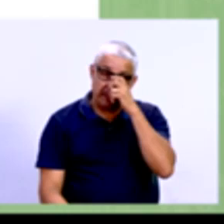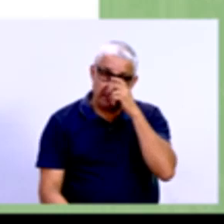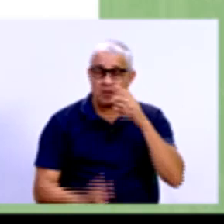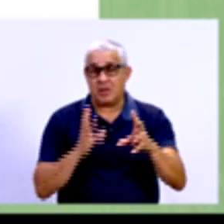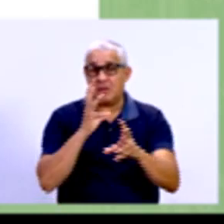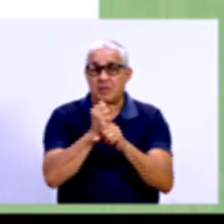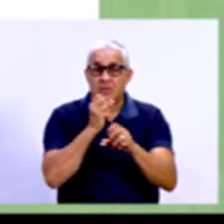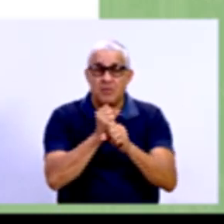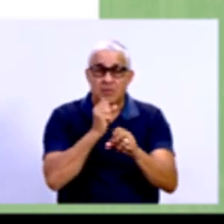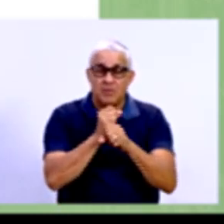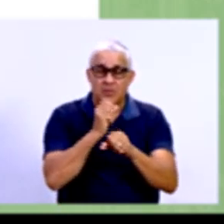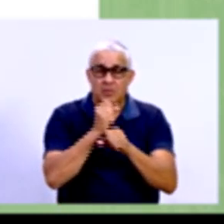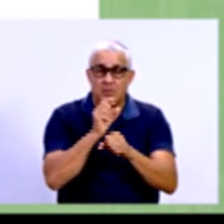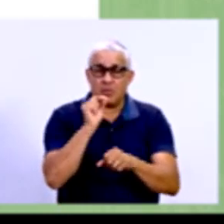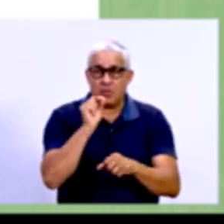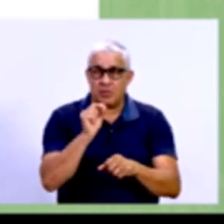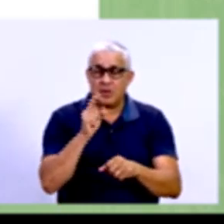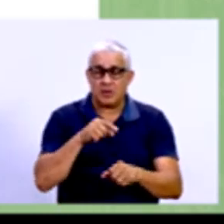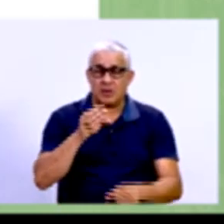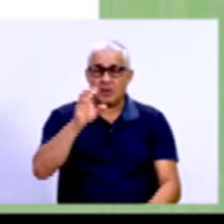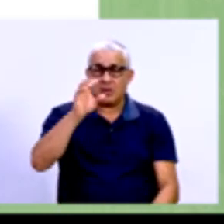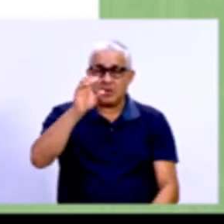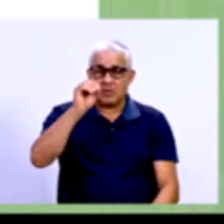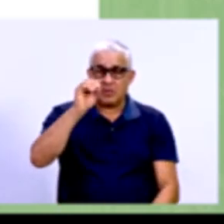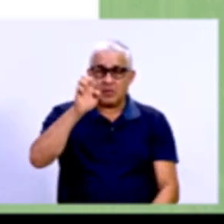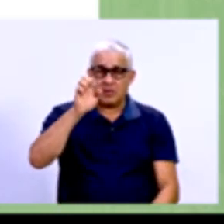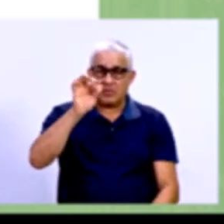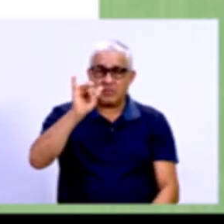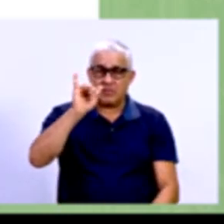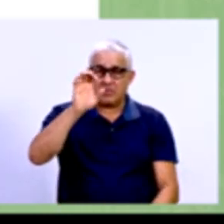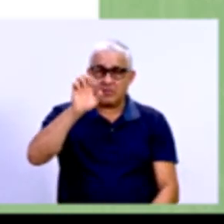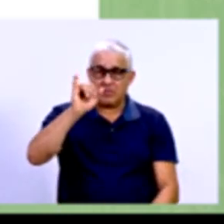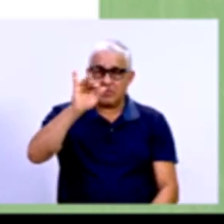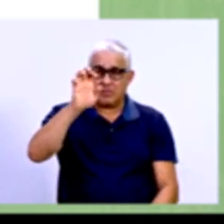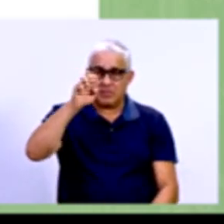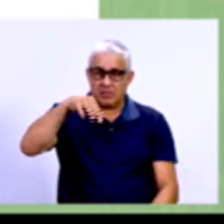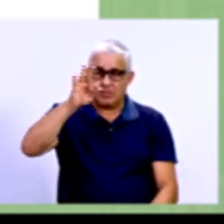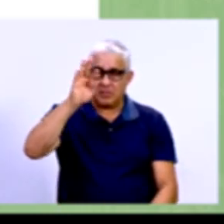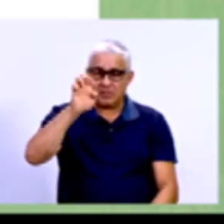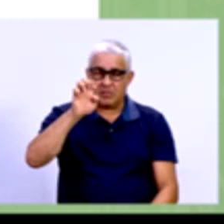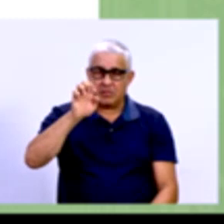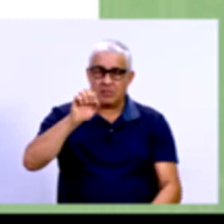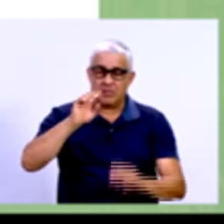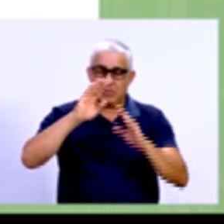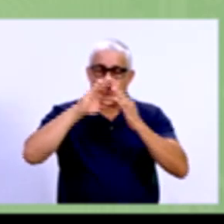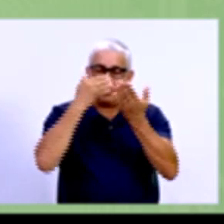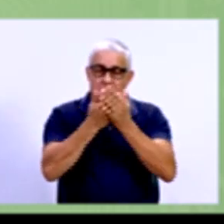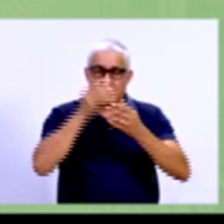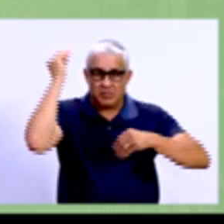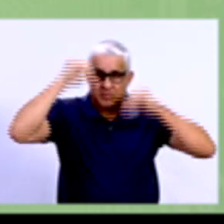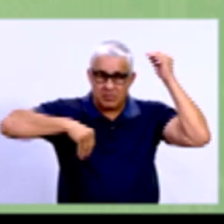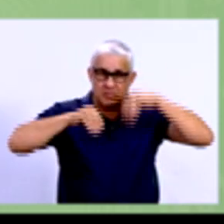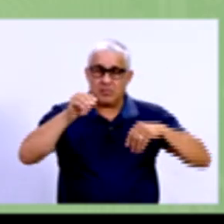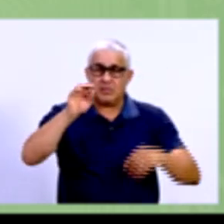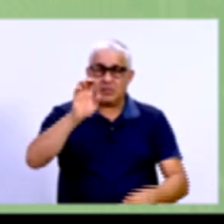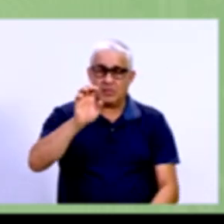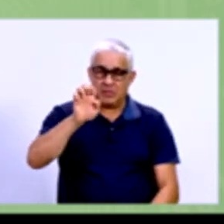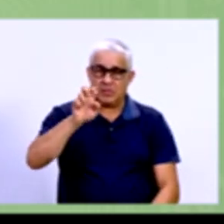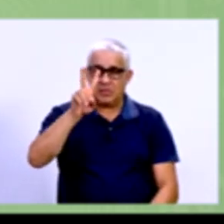conta sobre isso aqui, sobre o coeficiente de evasão escolar. Foi meio que um exemplo disso dentro das nossas atividades,